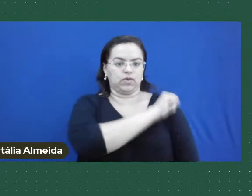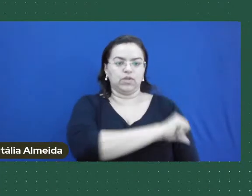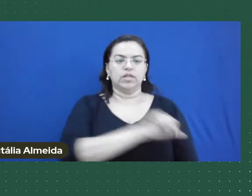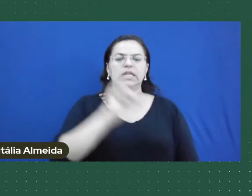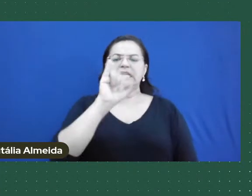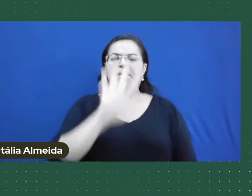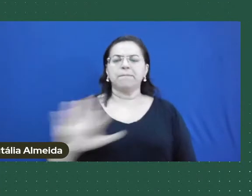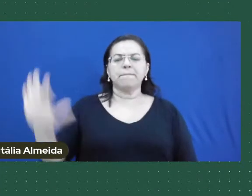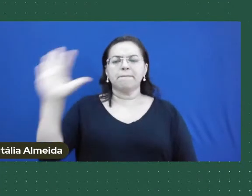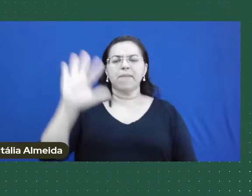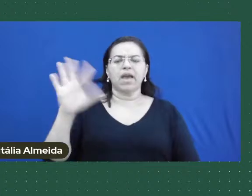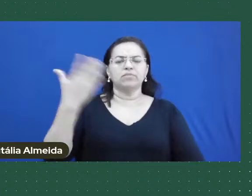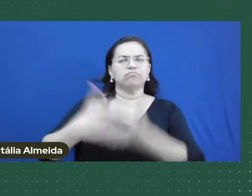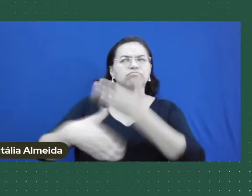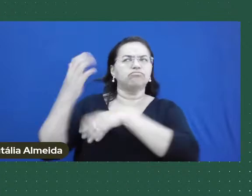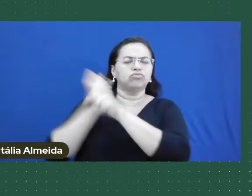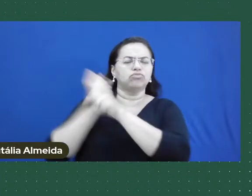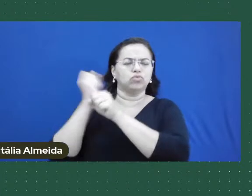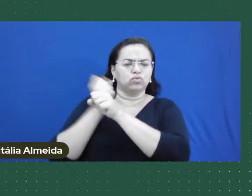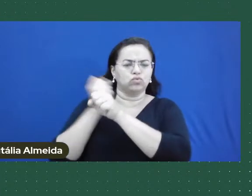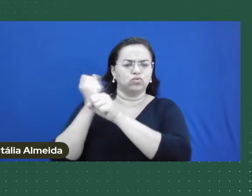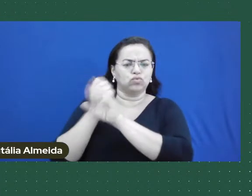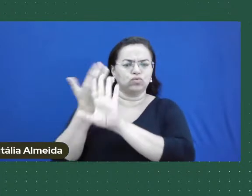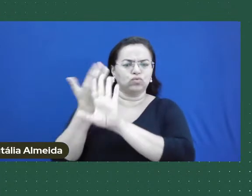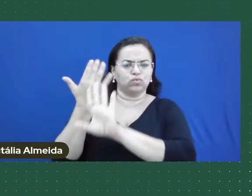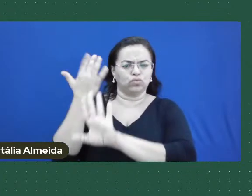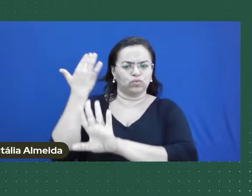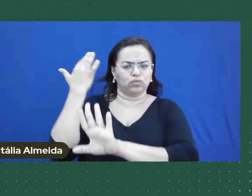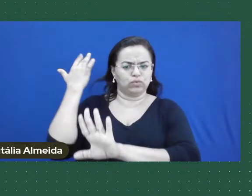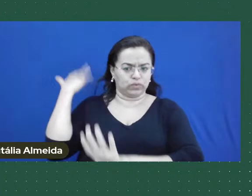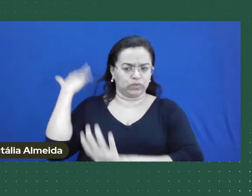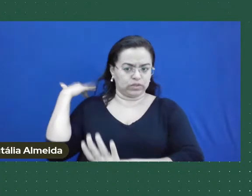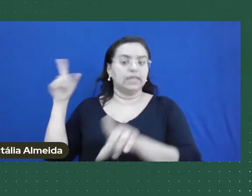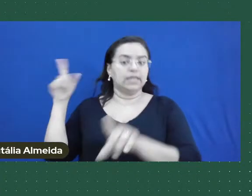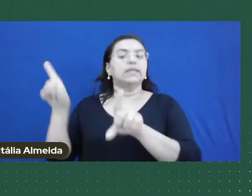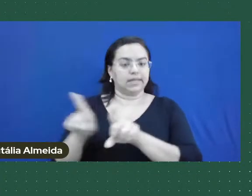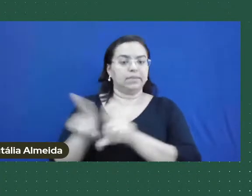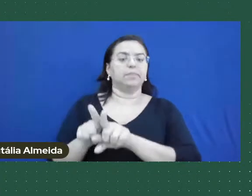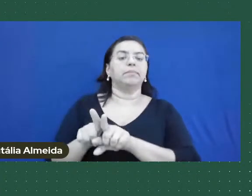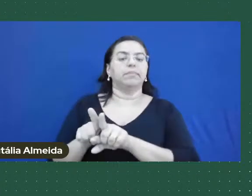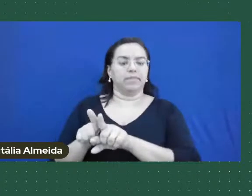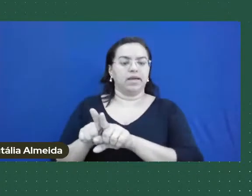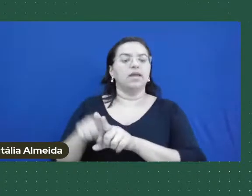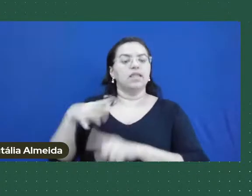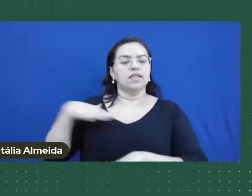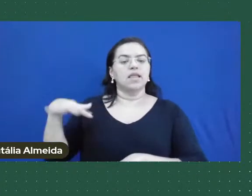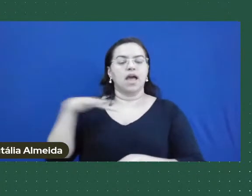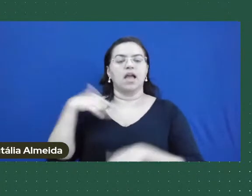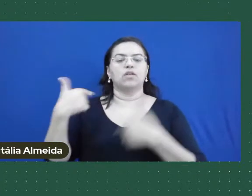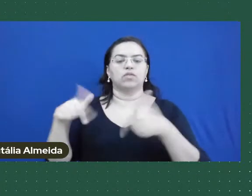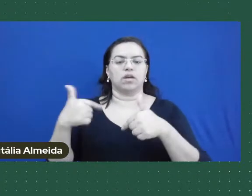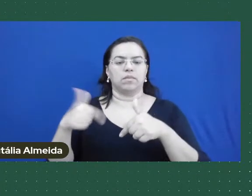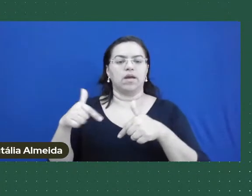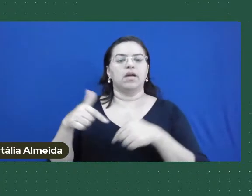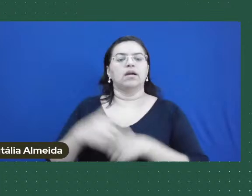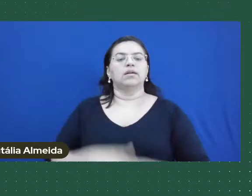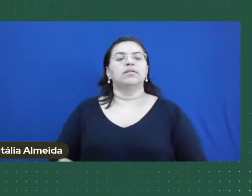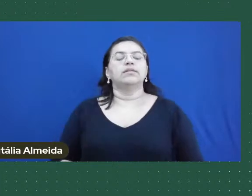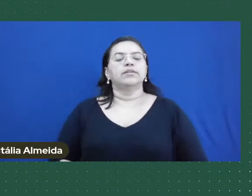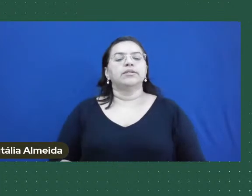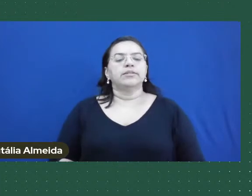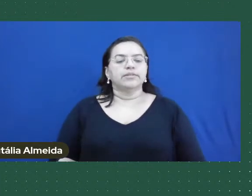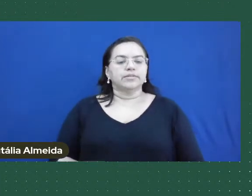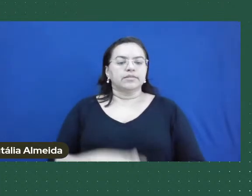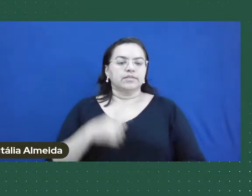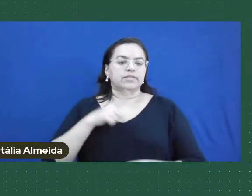muito tempo, há muitos anos. Lá no Arquivo Nacional também eu sou ligado à área de audiovisual, de iconografia, de documentos